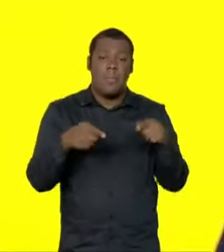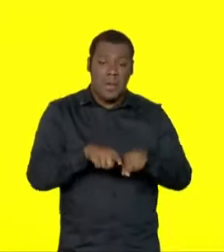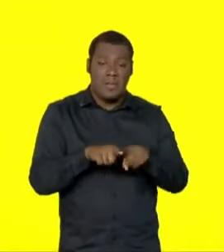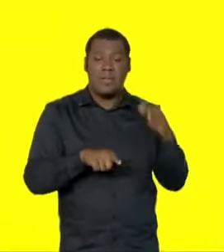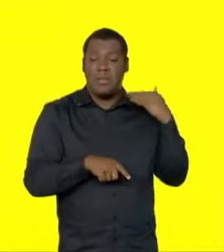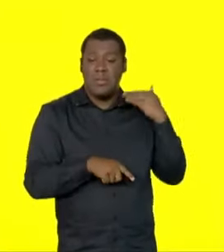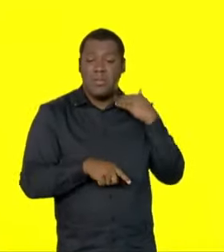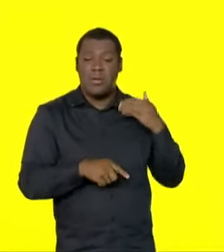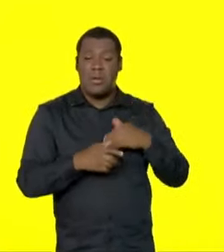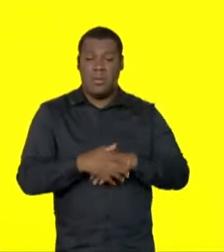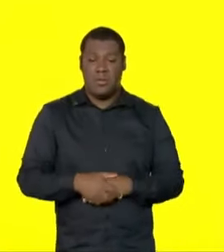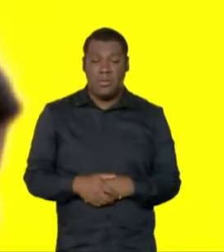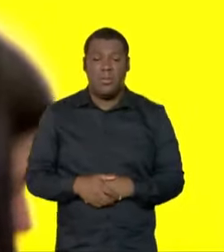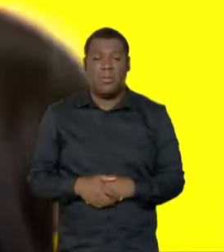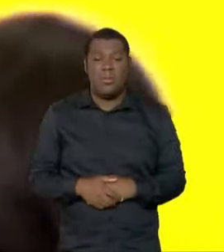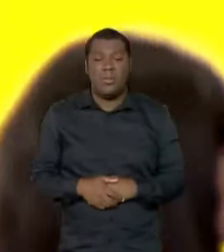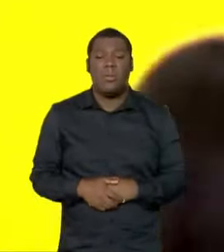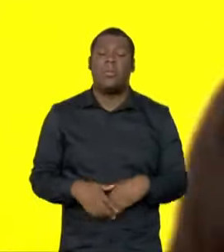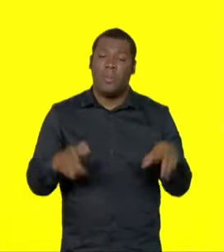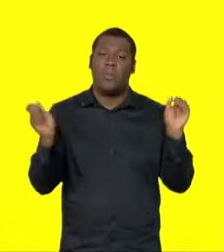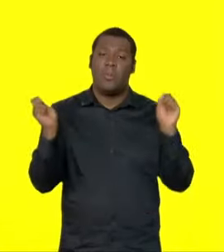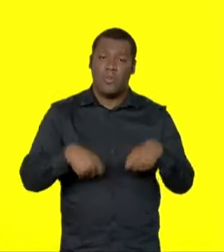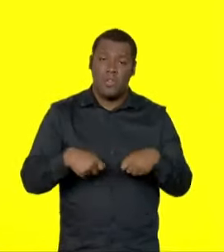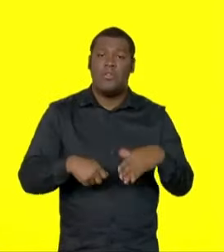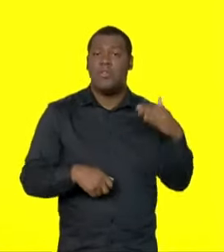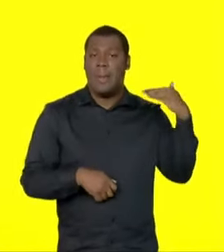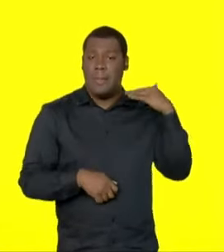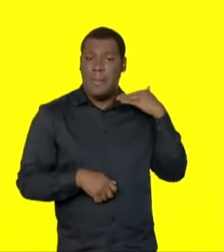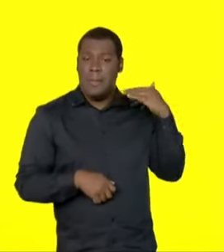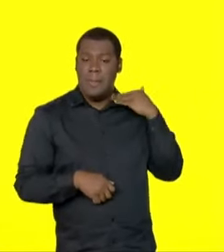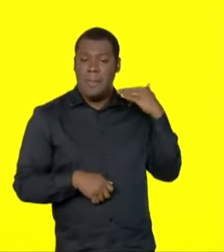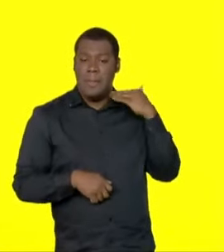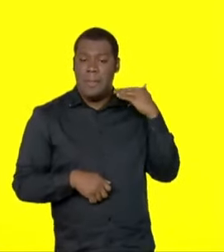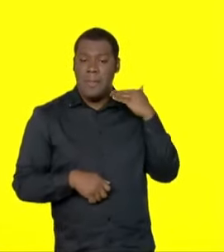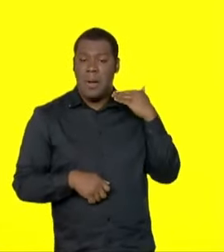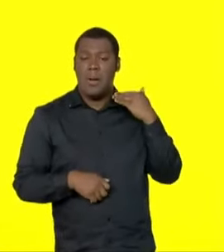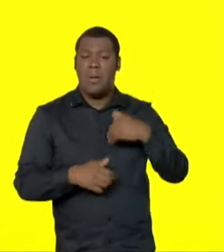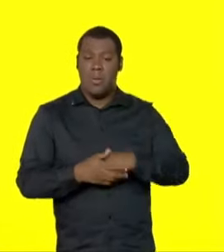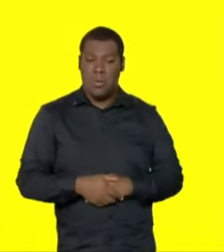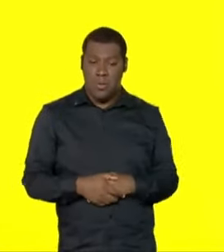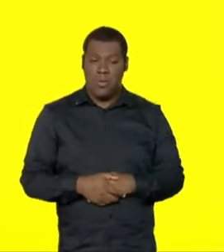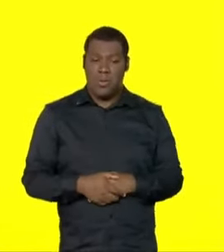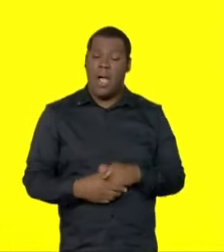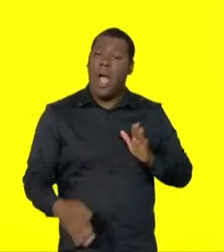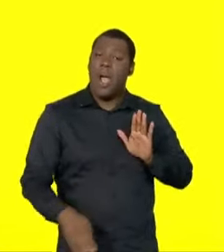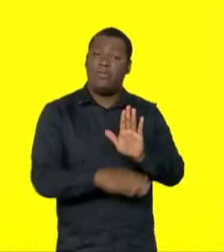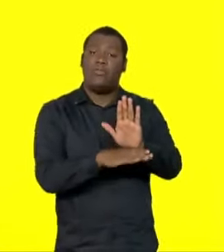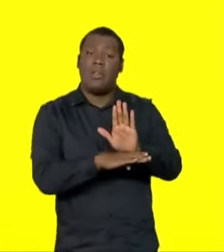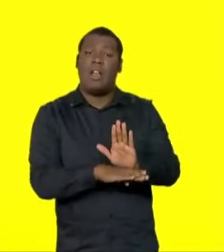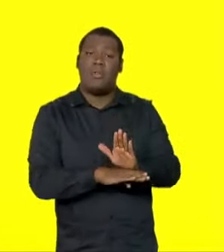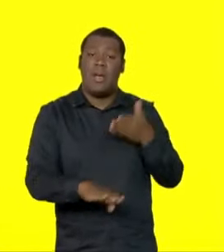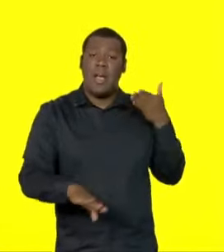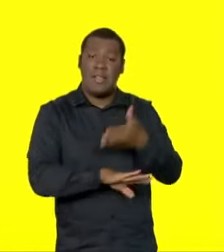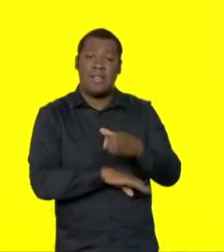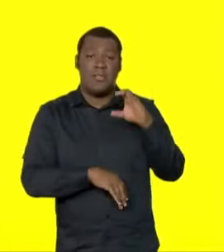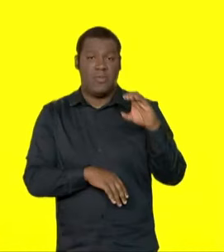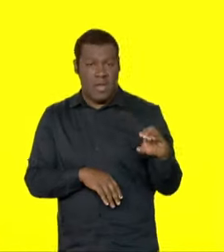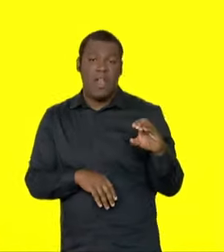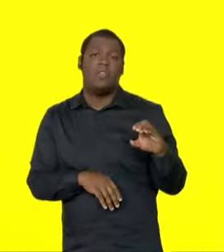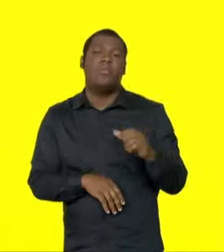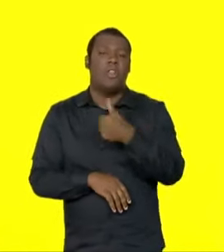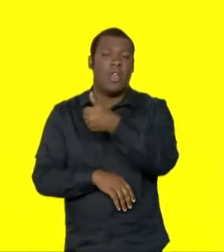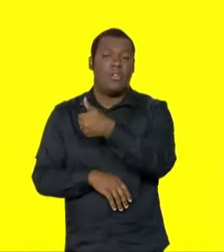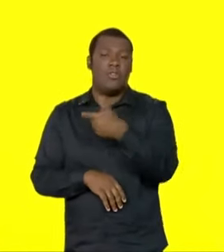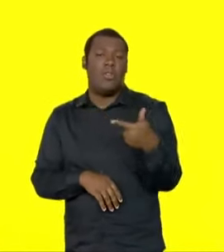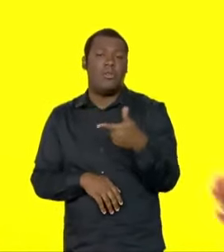Com R$1 bilhão de aporte, é possível os bancos disponibilizarem crédito de até R$12 bilhões. É o